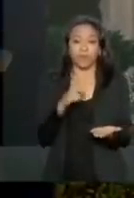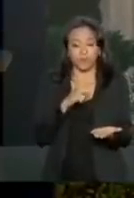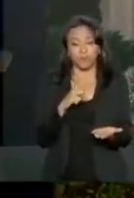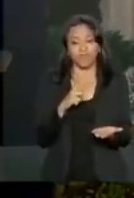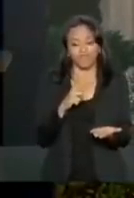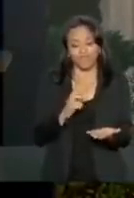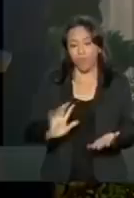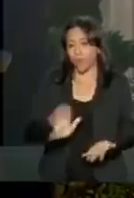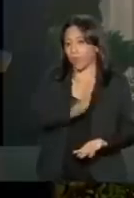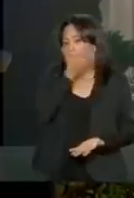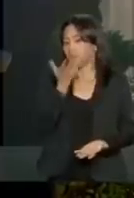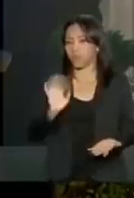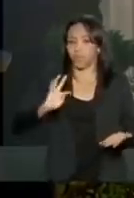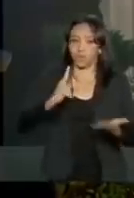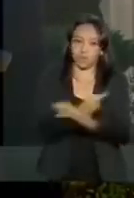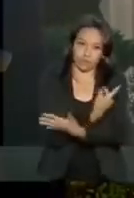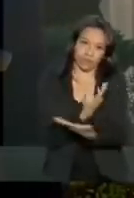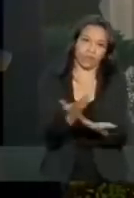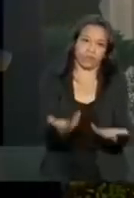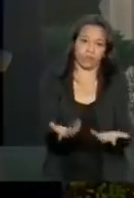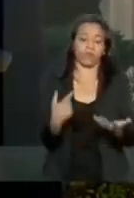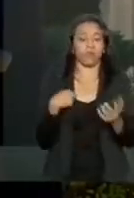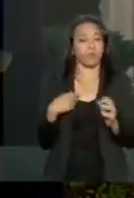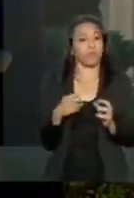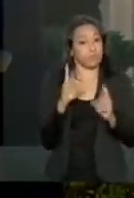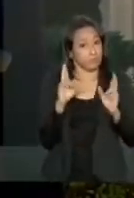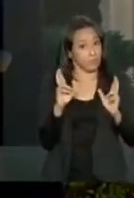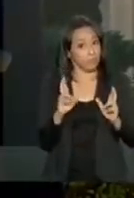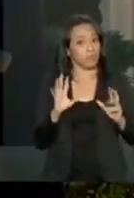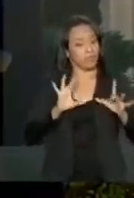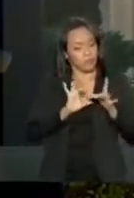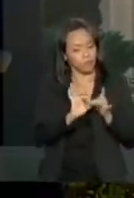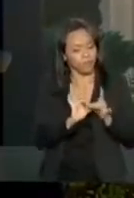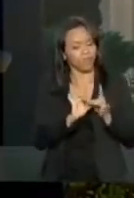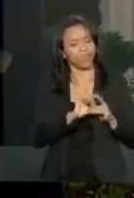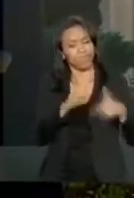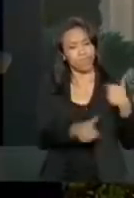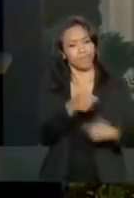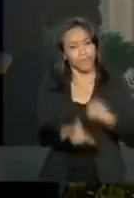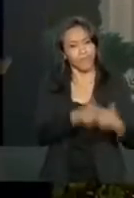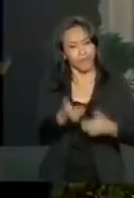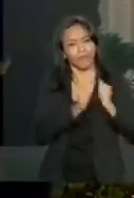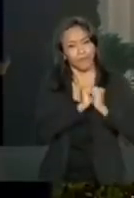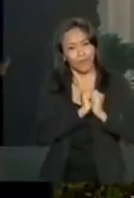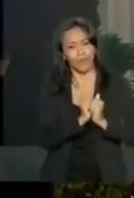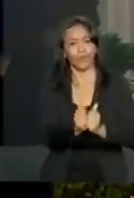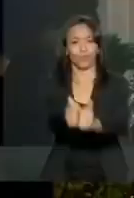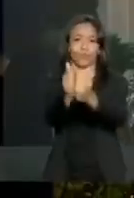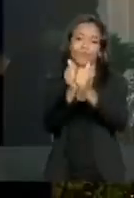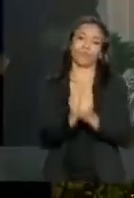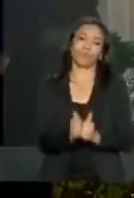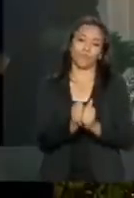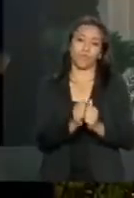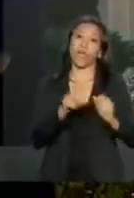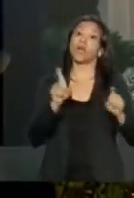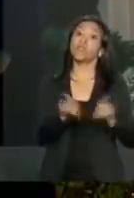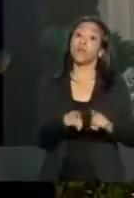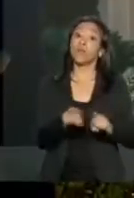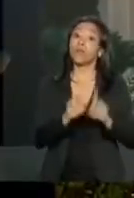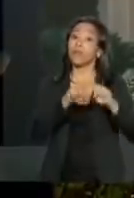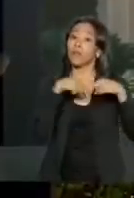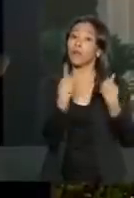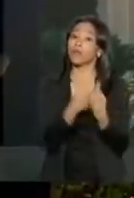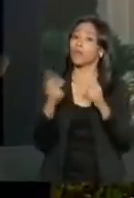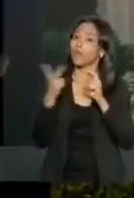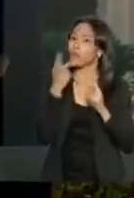situação terrível. Esperamos ter uma parceria ainda mais profunda e trabalharmos juntos. Nas nossas reuniões falamos também